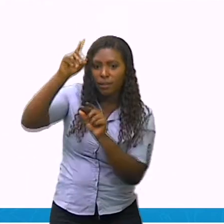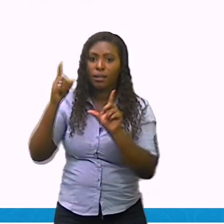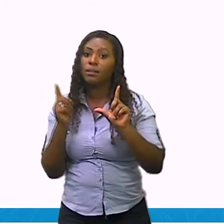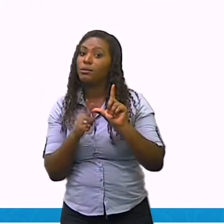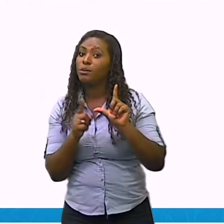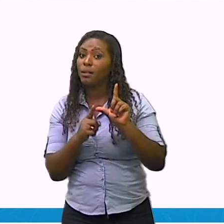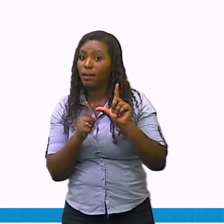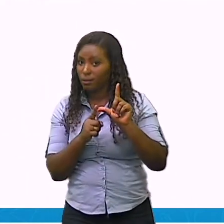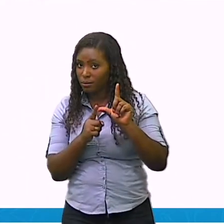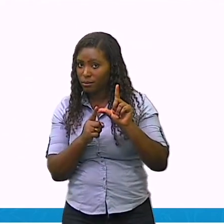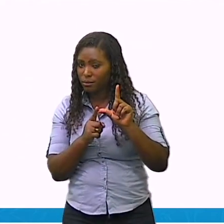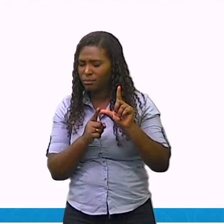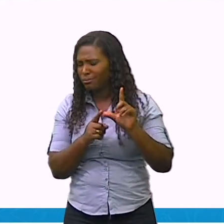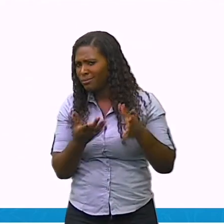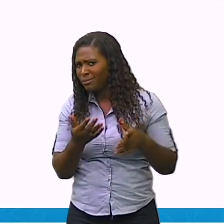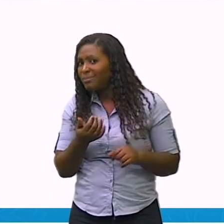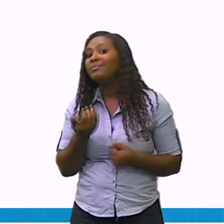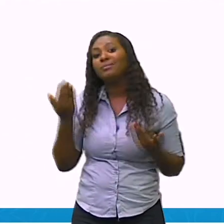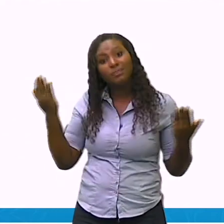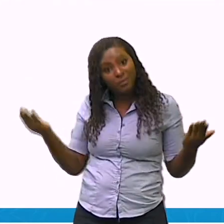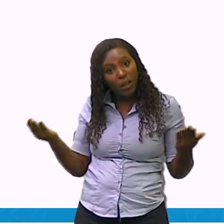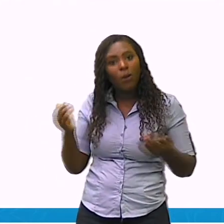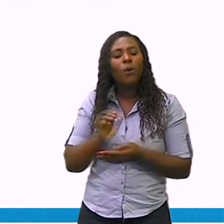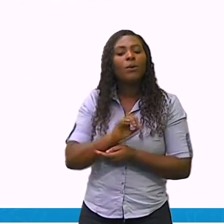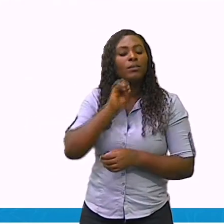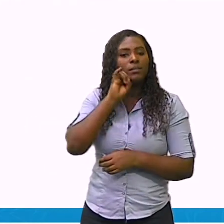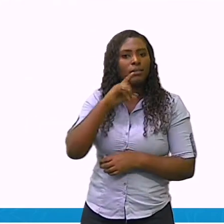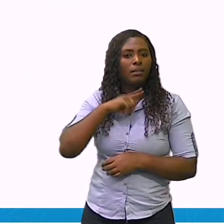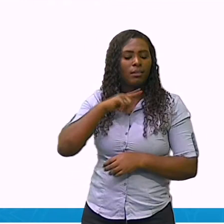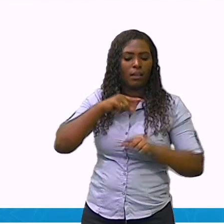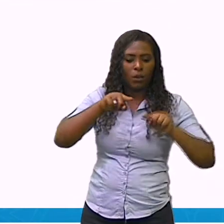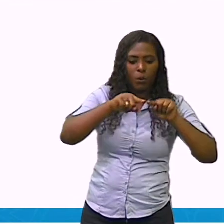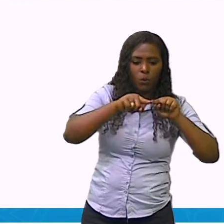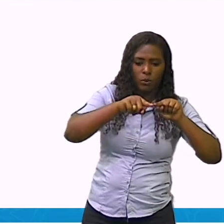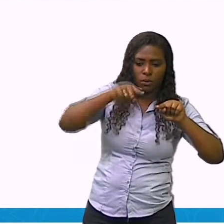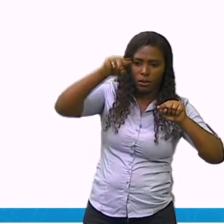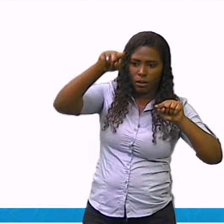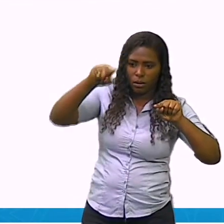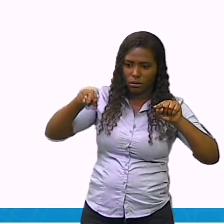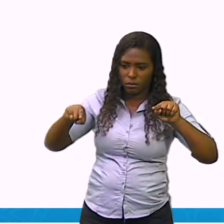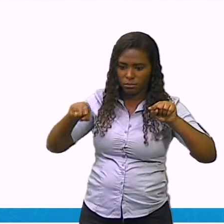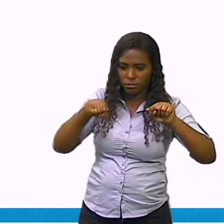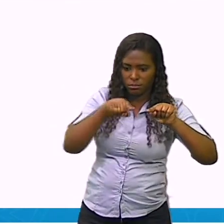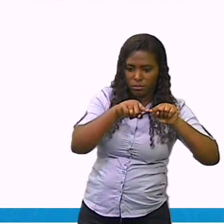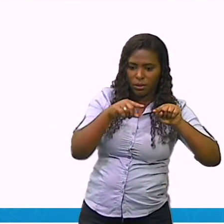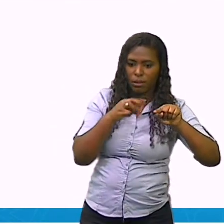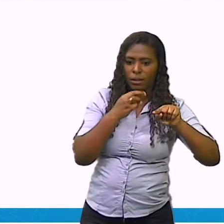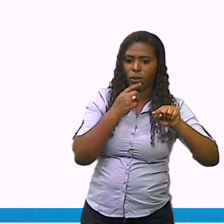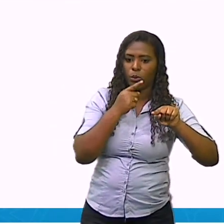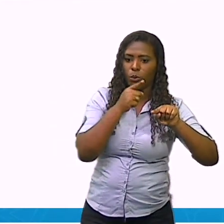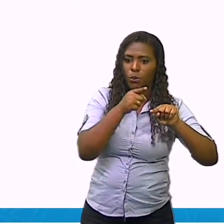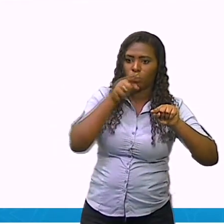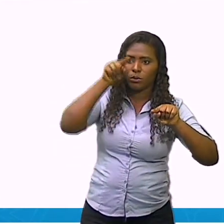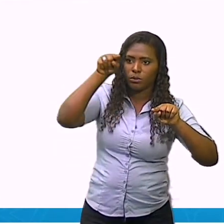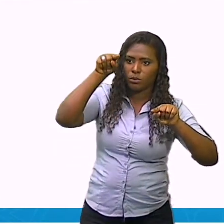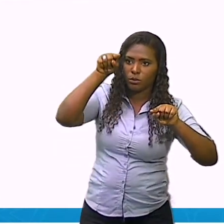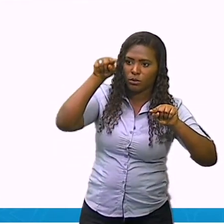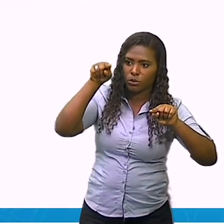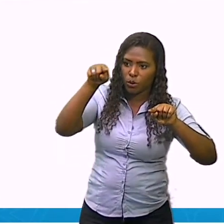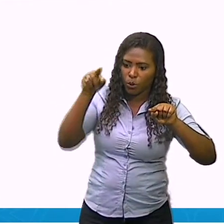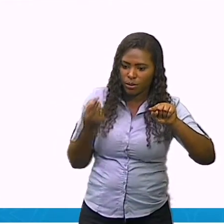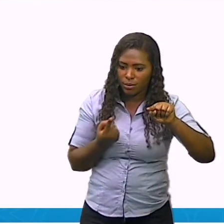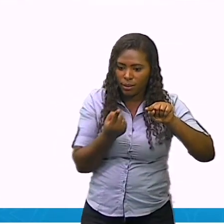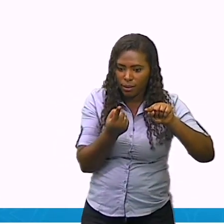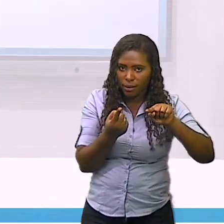da medida do lado. Se eu tenho um triângulo equilátero, os 3 lados são iguais. Se eu falo